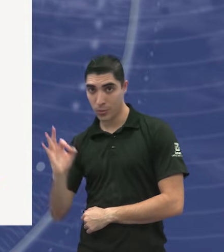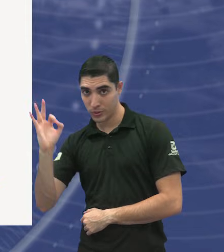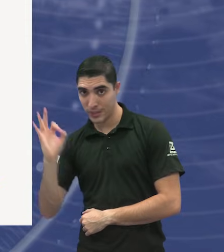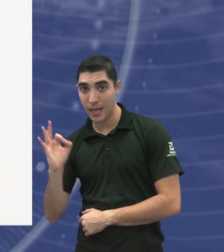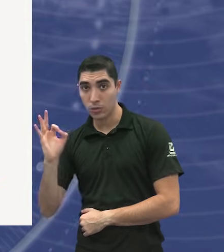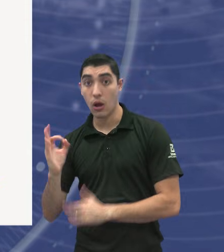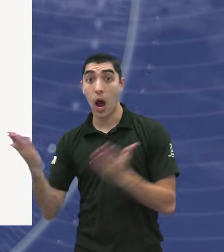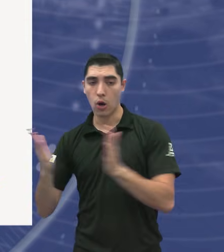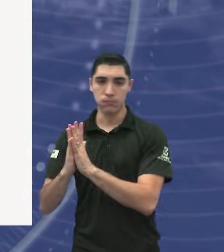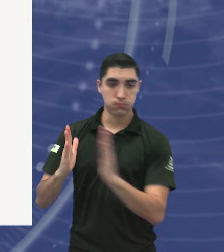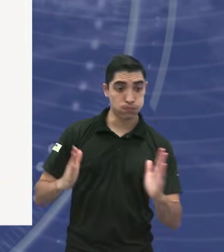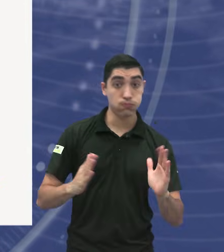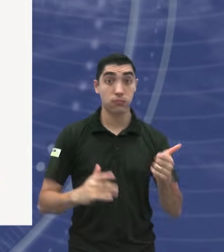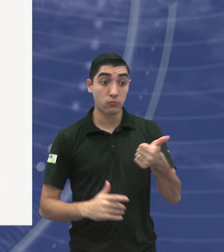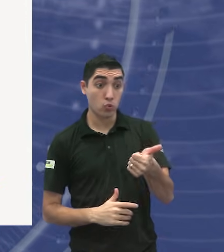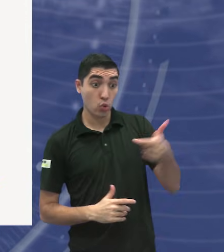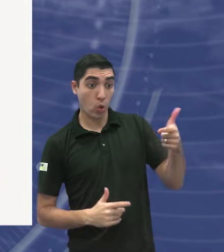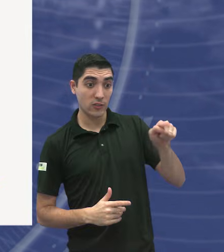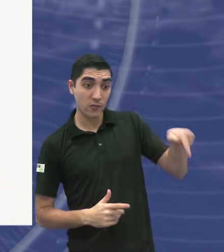2,4% para